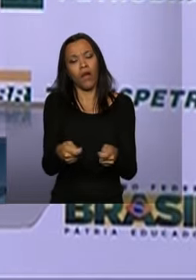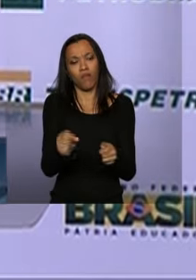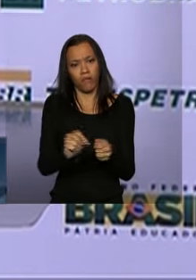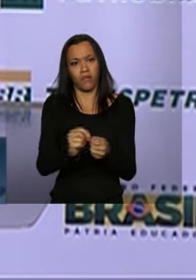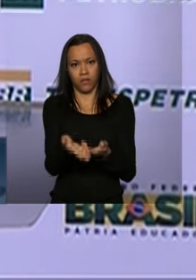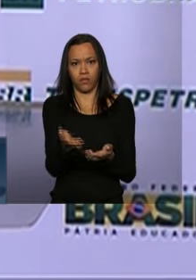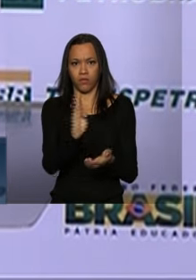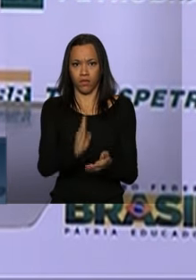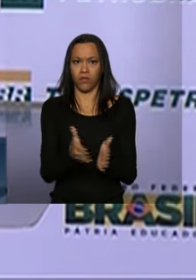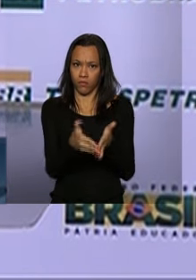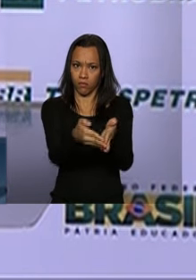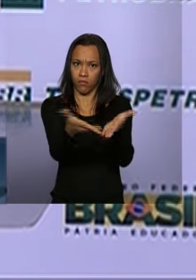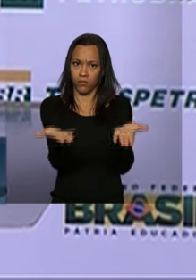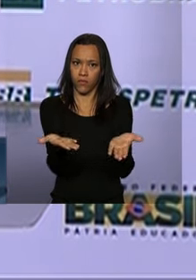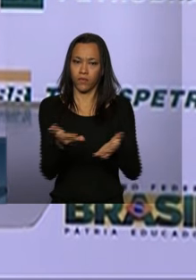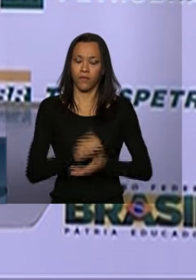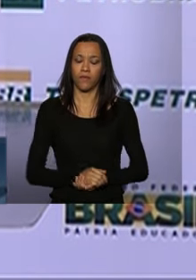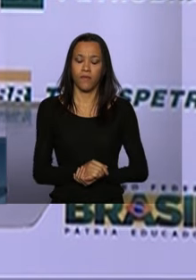Aliás,